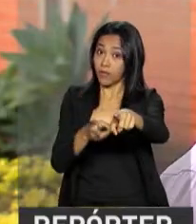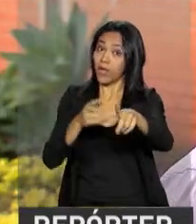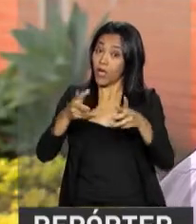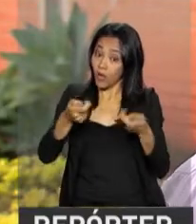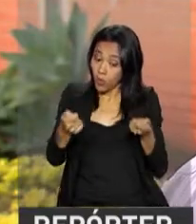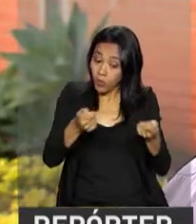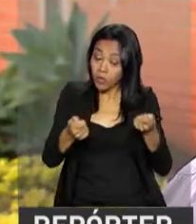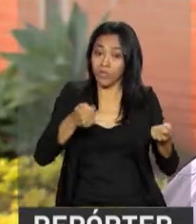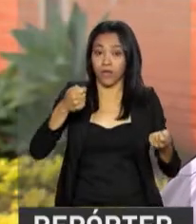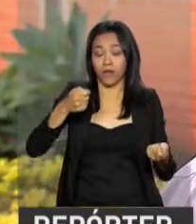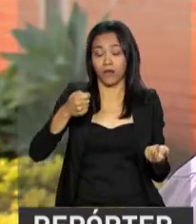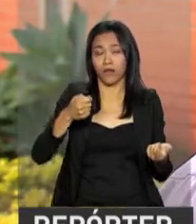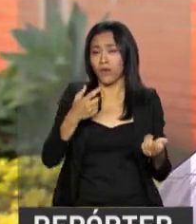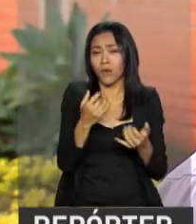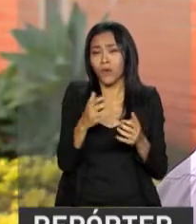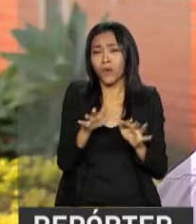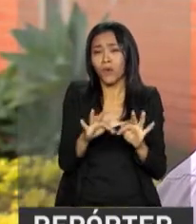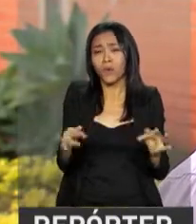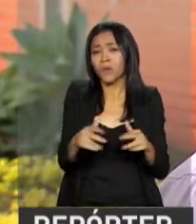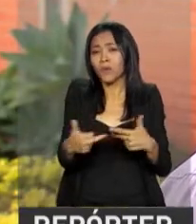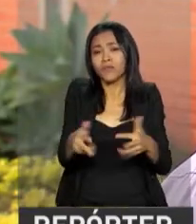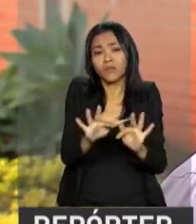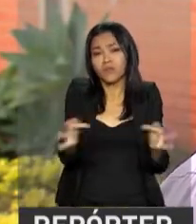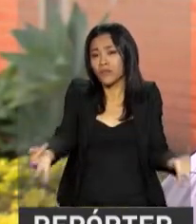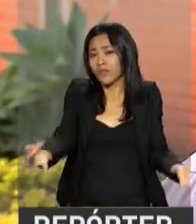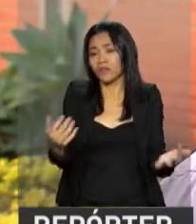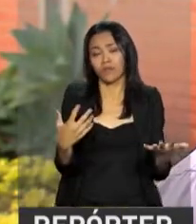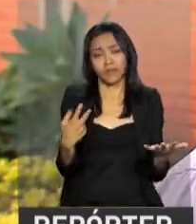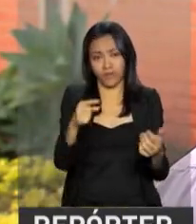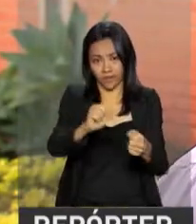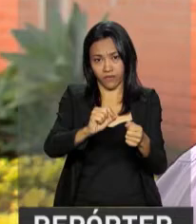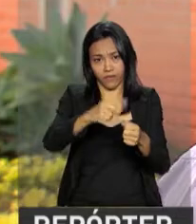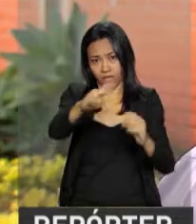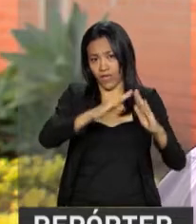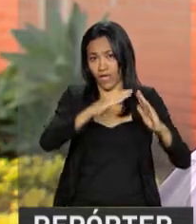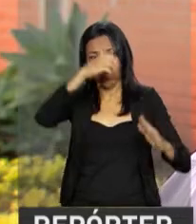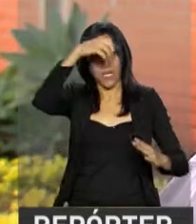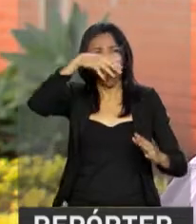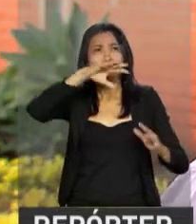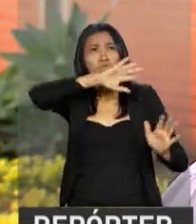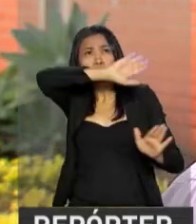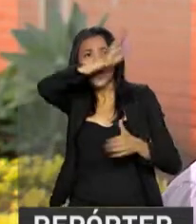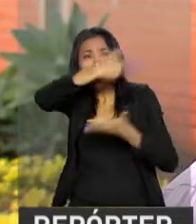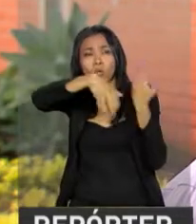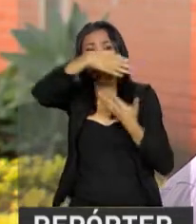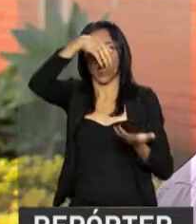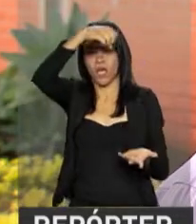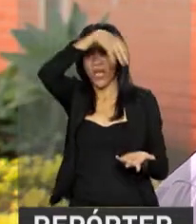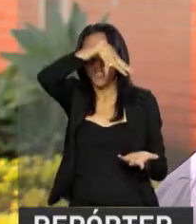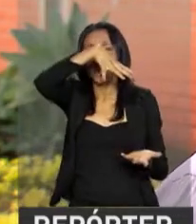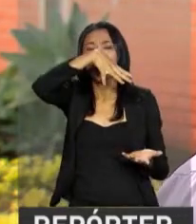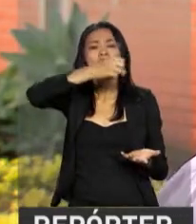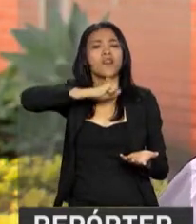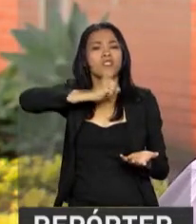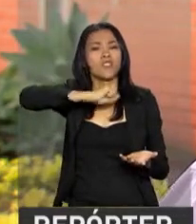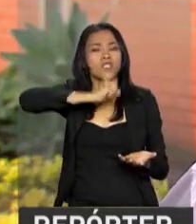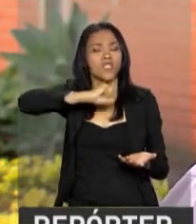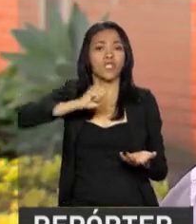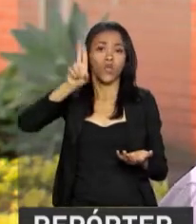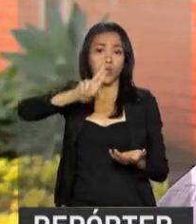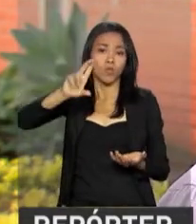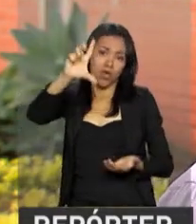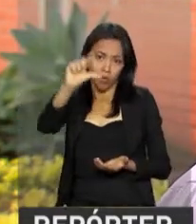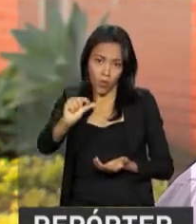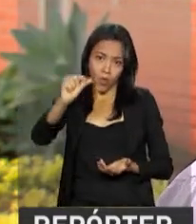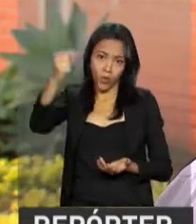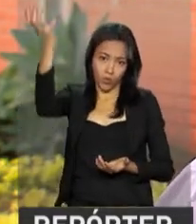aquelas tarefas básicas àquelas procedimentos básicos toca às lâmpadas antigas incandescentes é usar menos o chuveiro elétrico